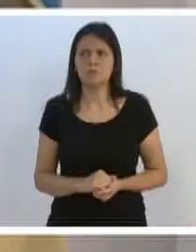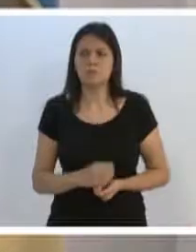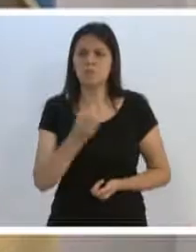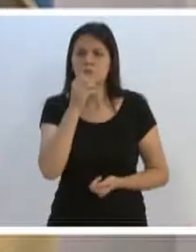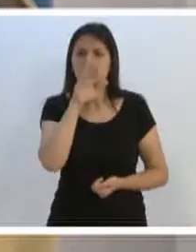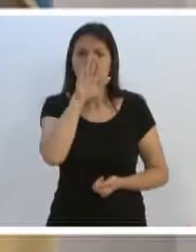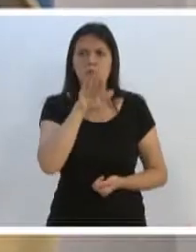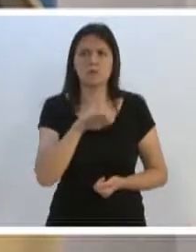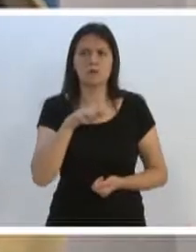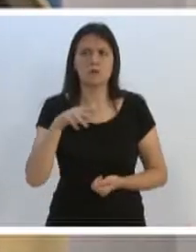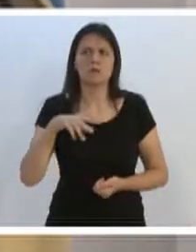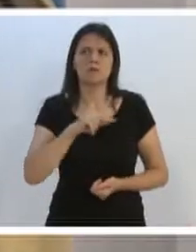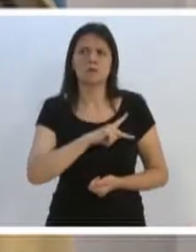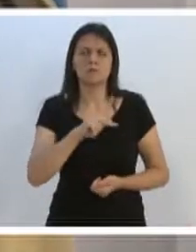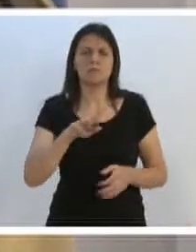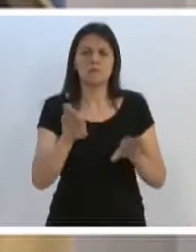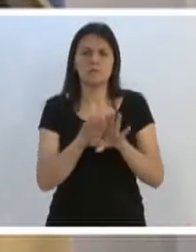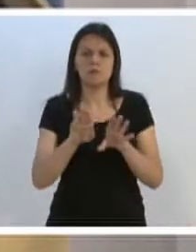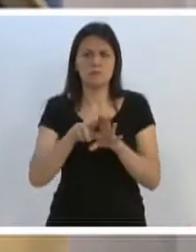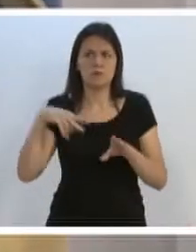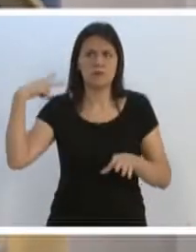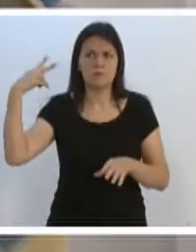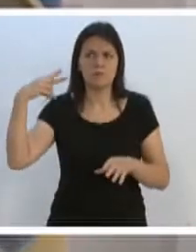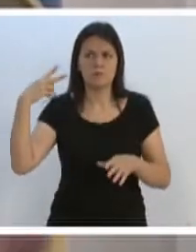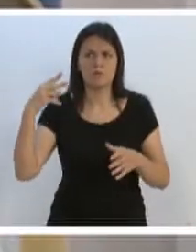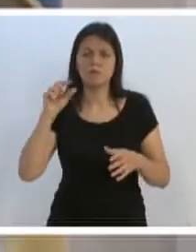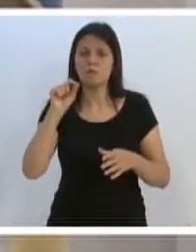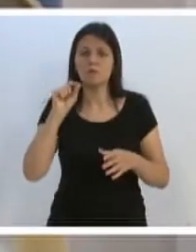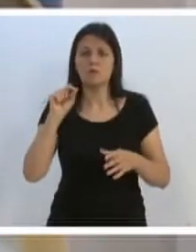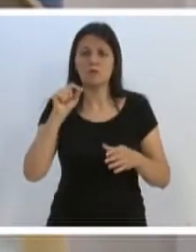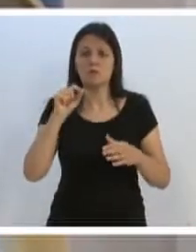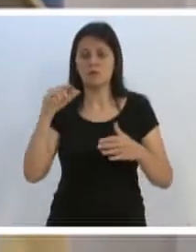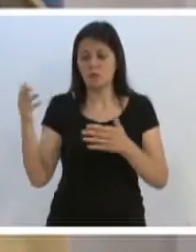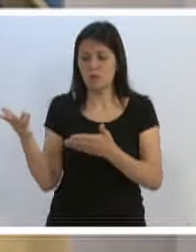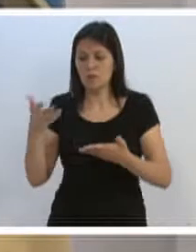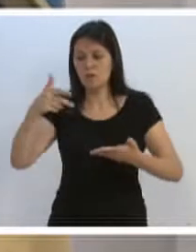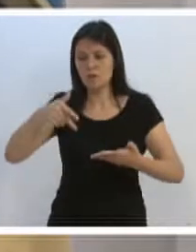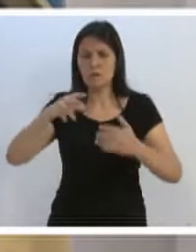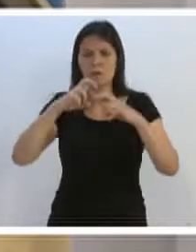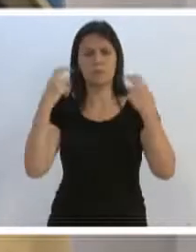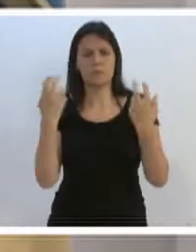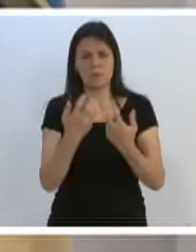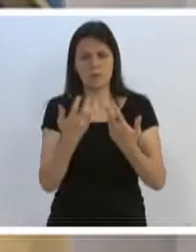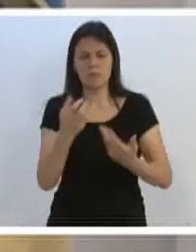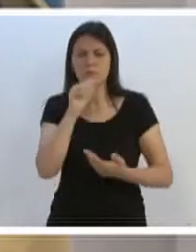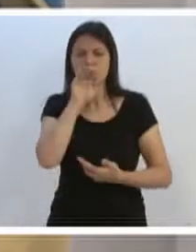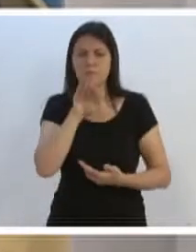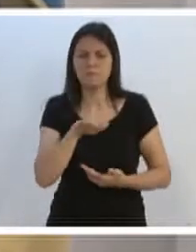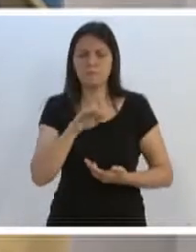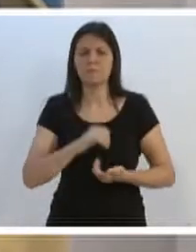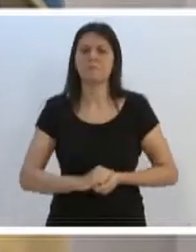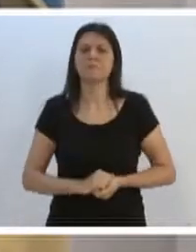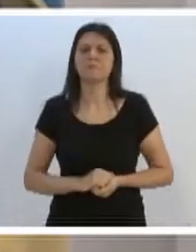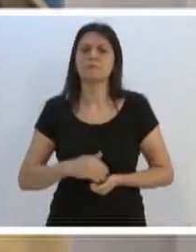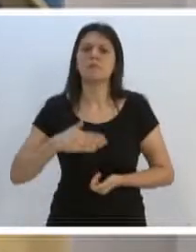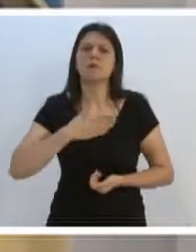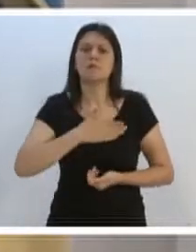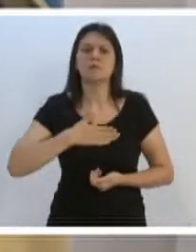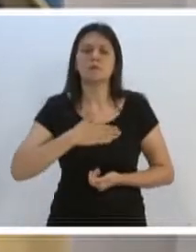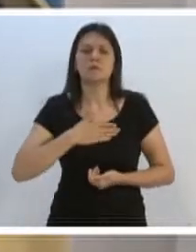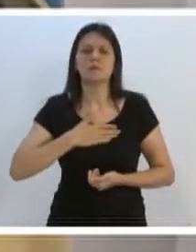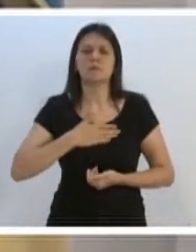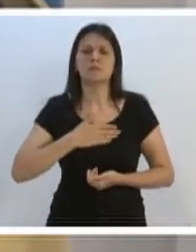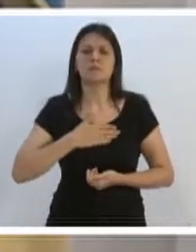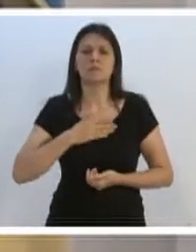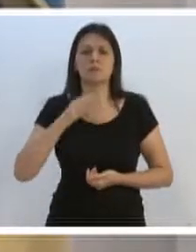Boa tarde, senhor presidente, boa tarde, senhores vereadores, nossa comunidade, aqueles que nos visitam aqui nesta tarde. Gostaria que a TVL mostrasse